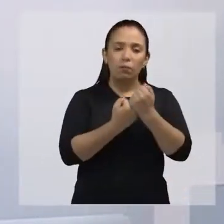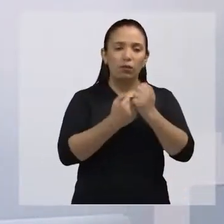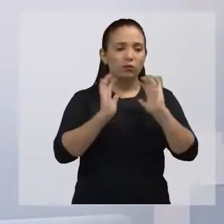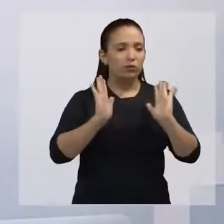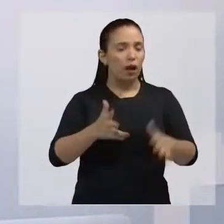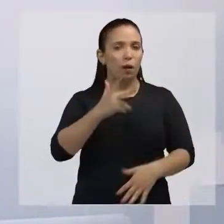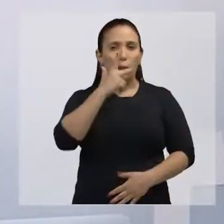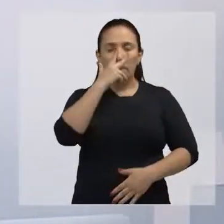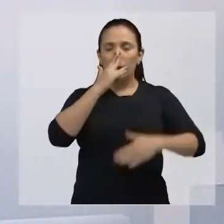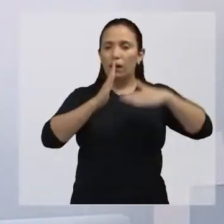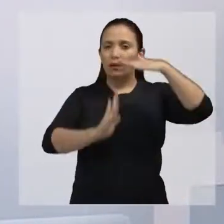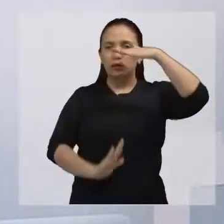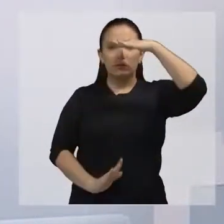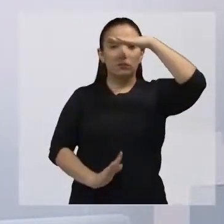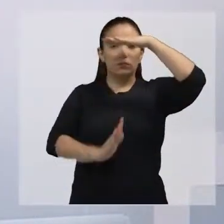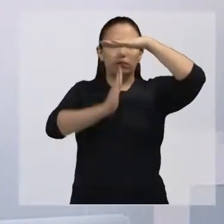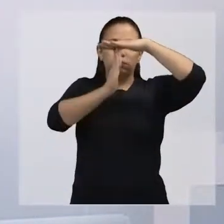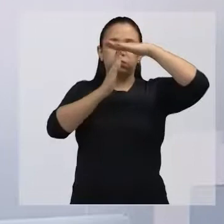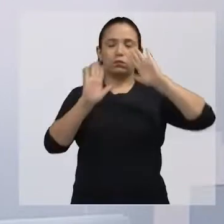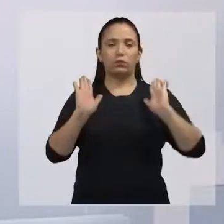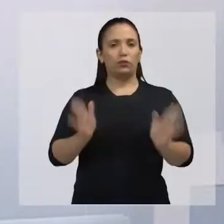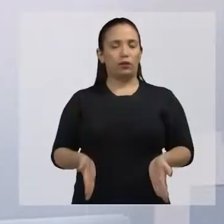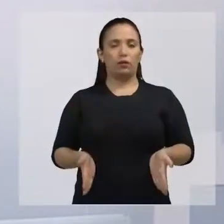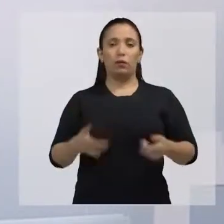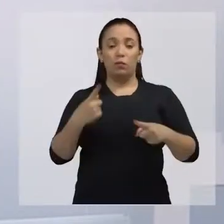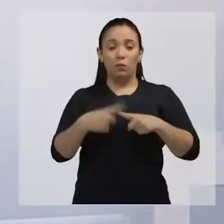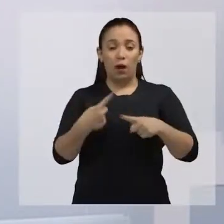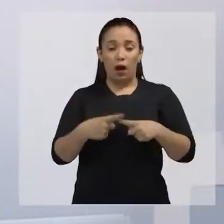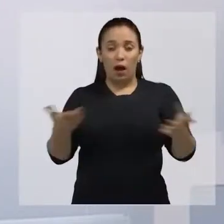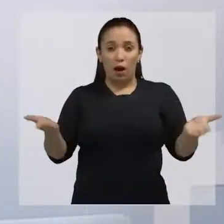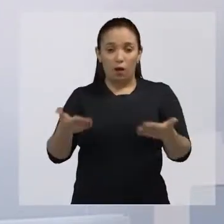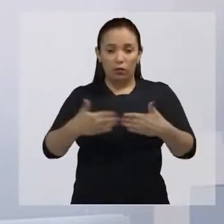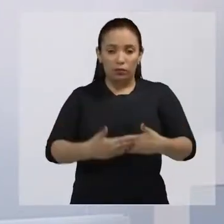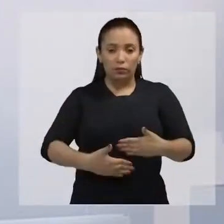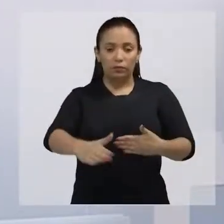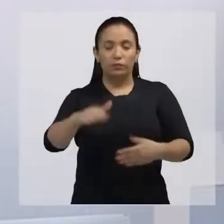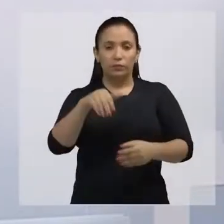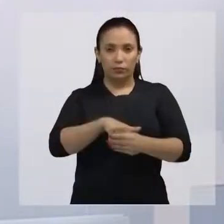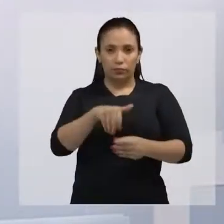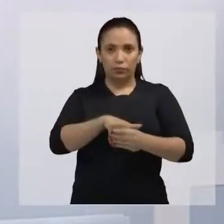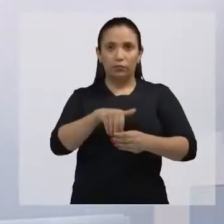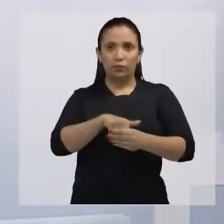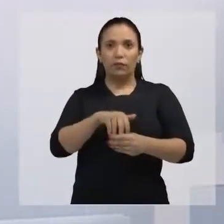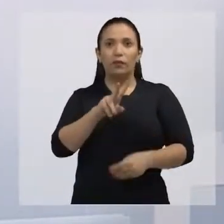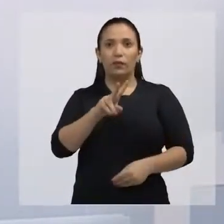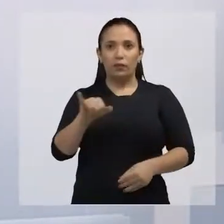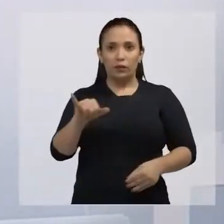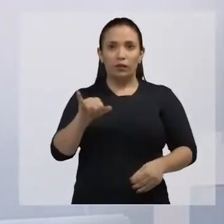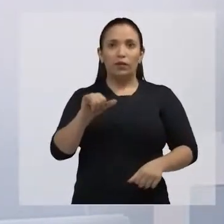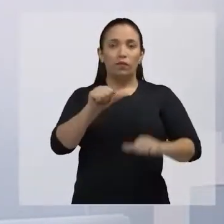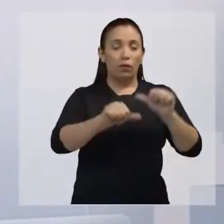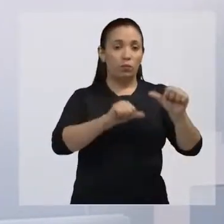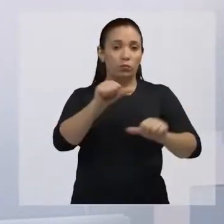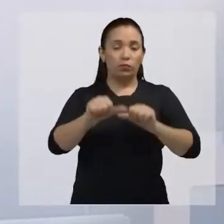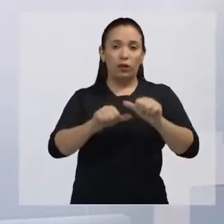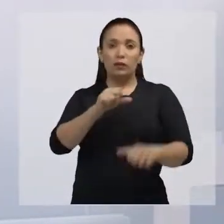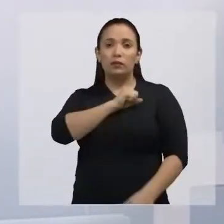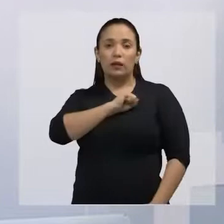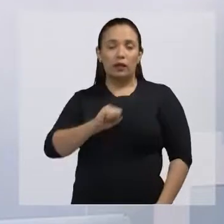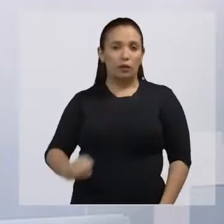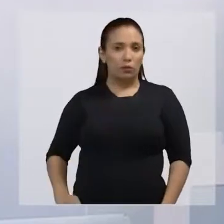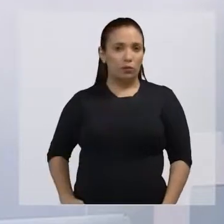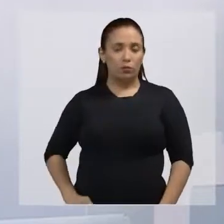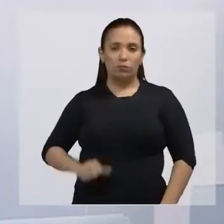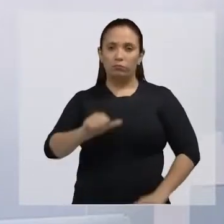atingido. Porque estamos no ano eleitoral. Teremos uma renovação de 2/3 do Senado, e